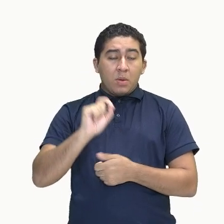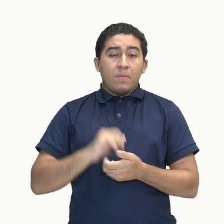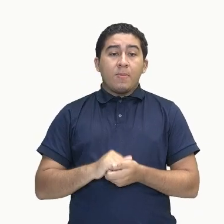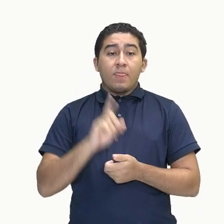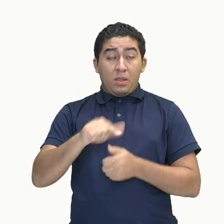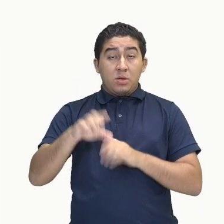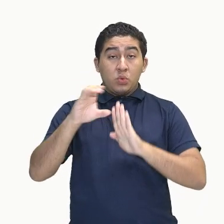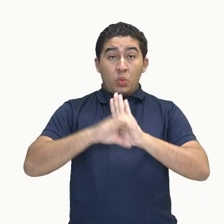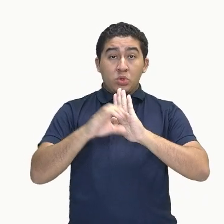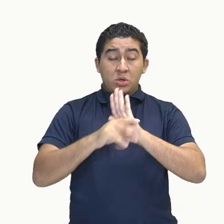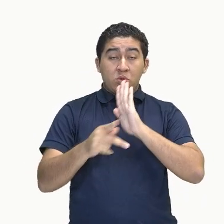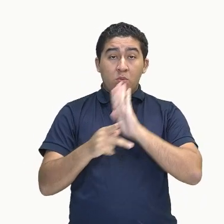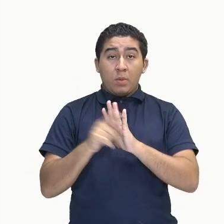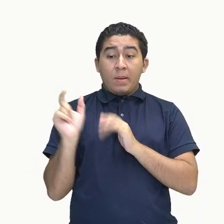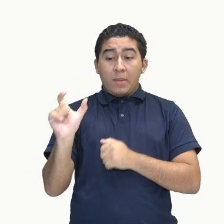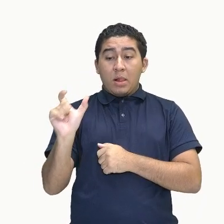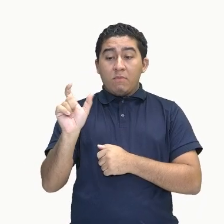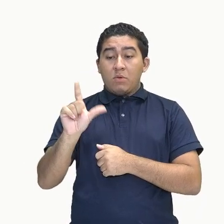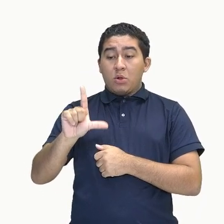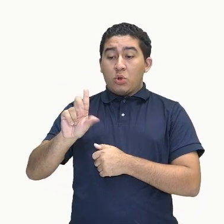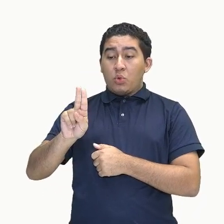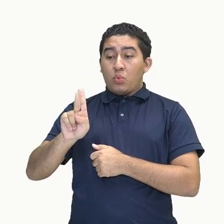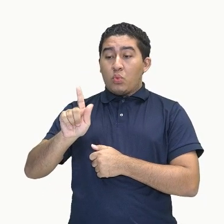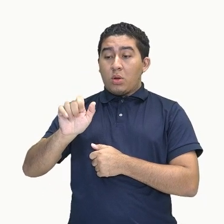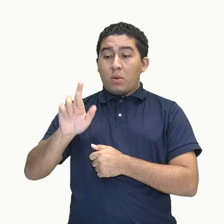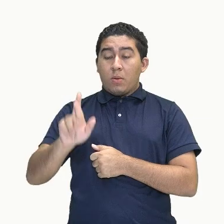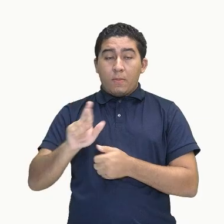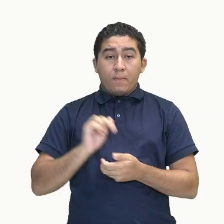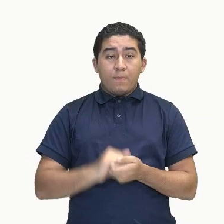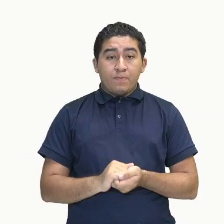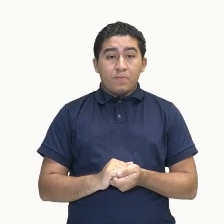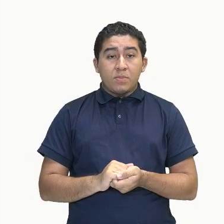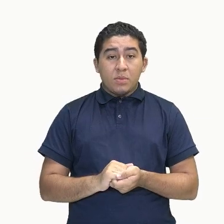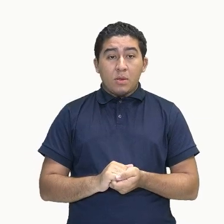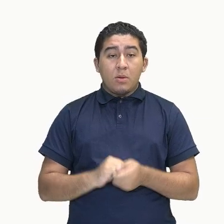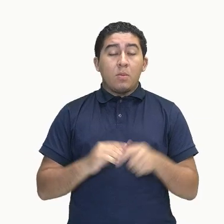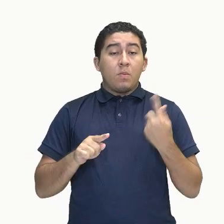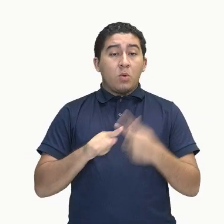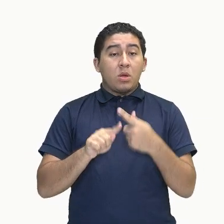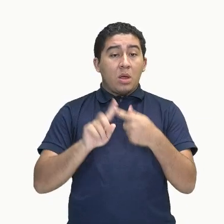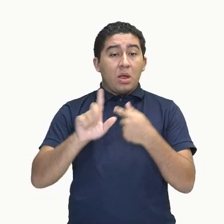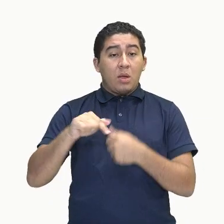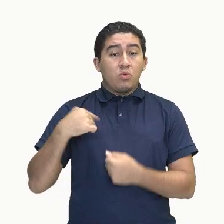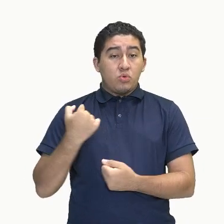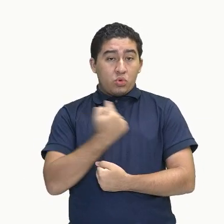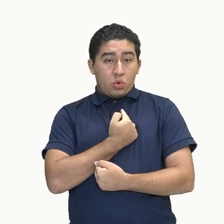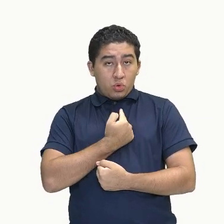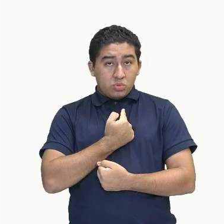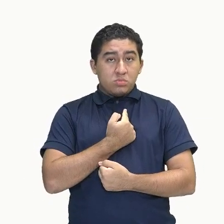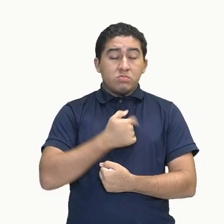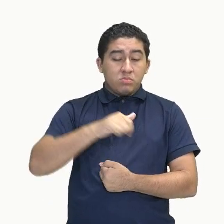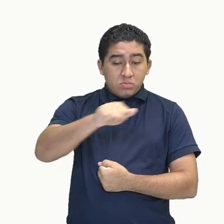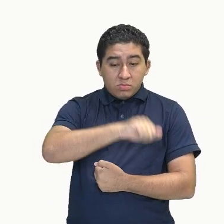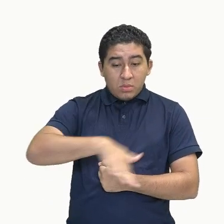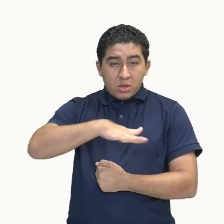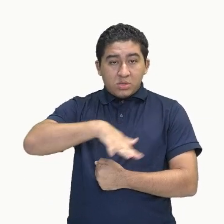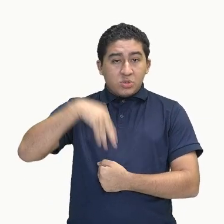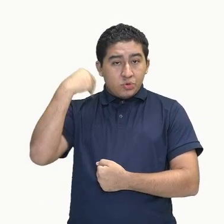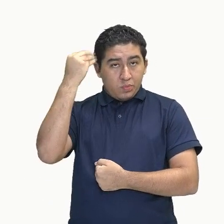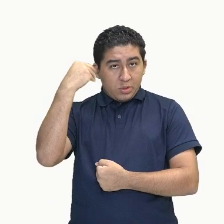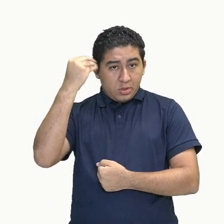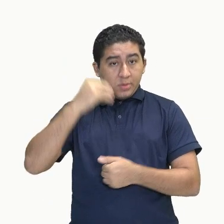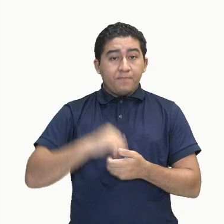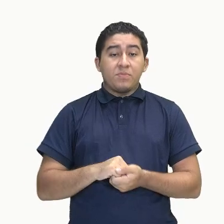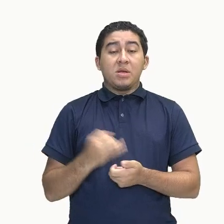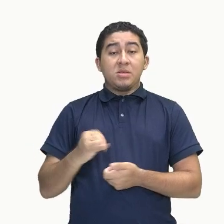dessa categoria geográfica que é lugar. Por ser nosso espaço aqui de vivência, né? Se eu tenho aqui vivência,